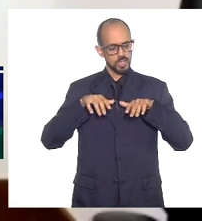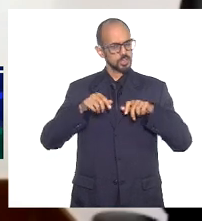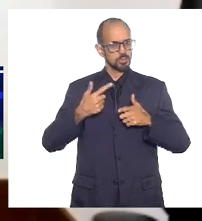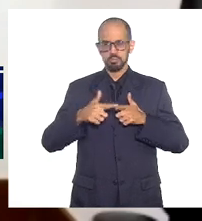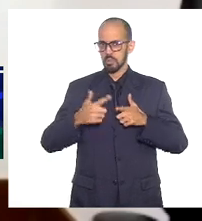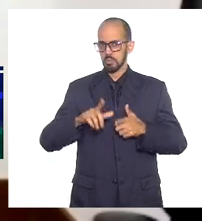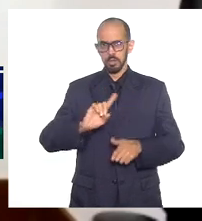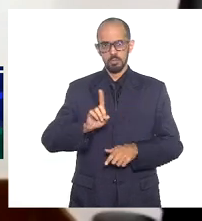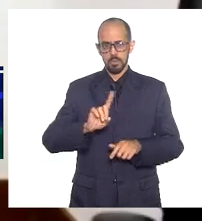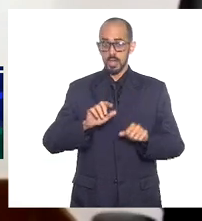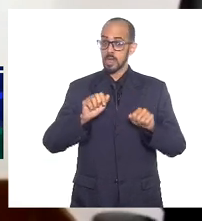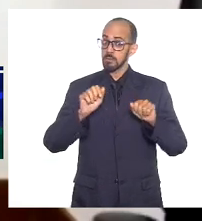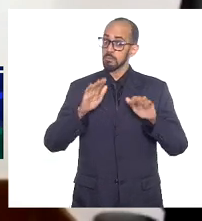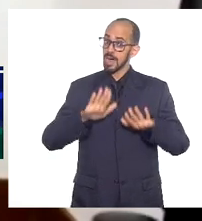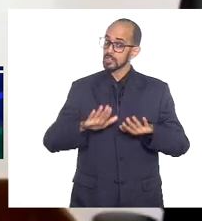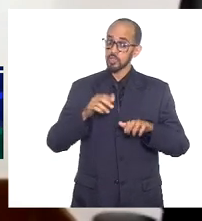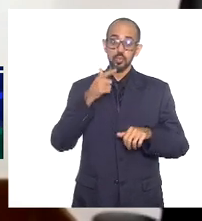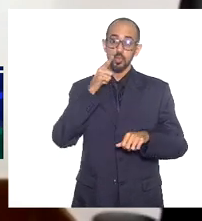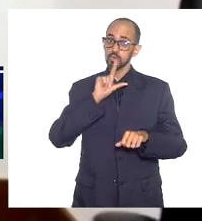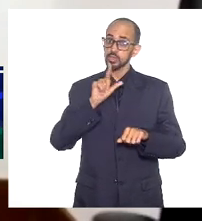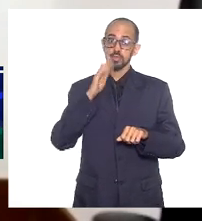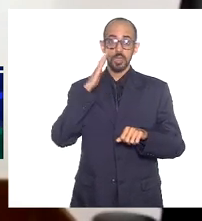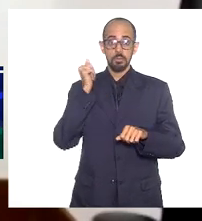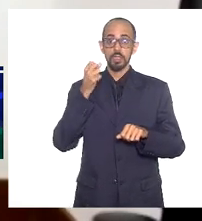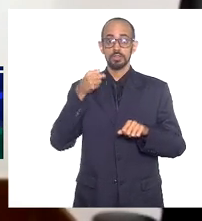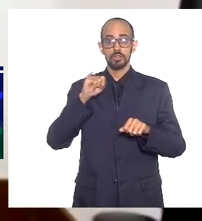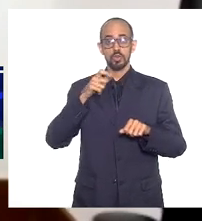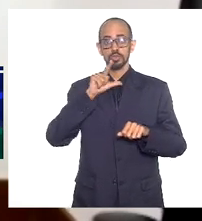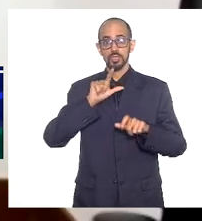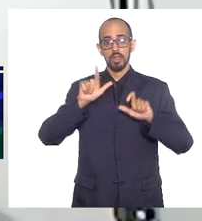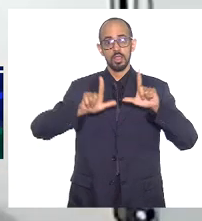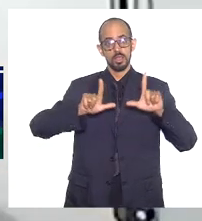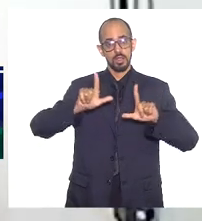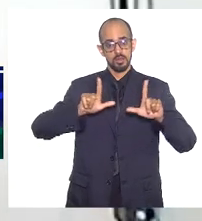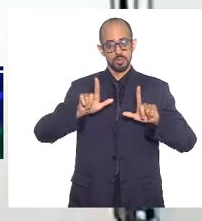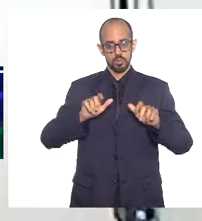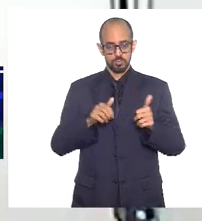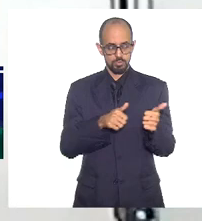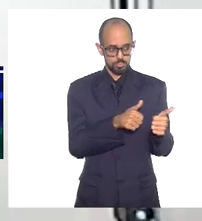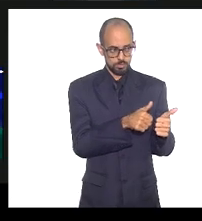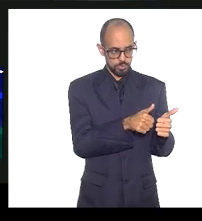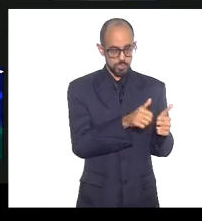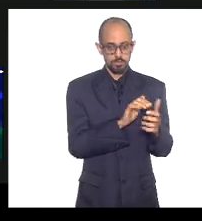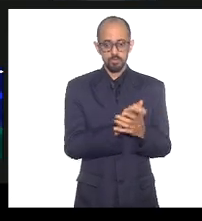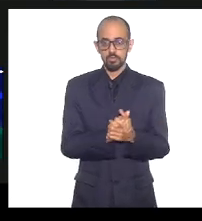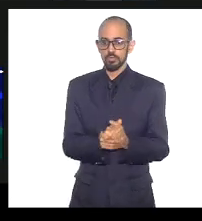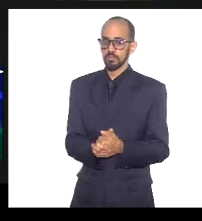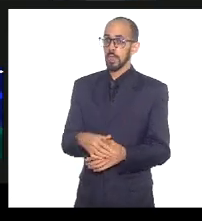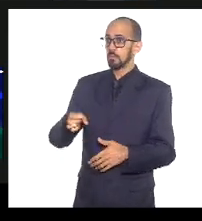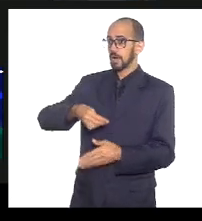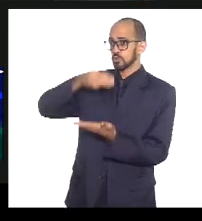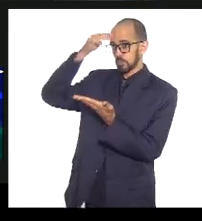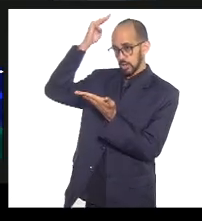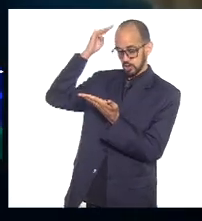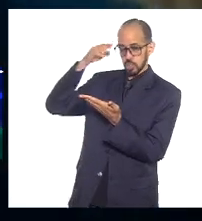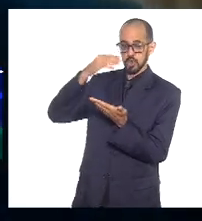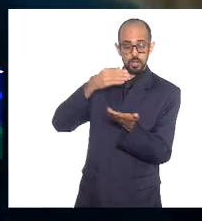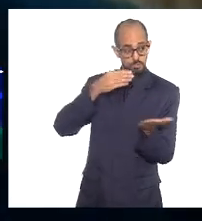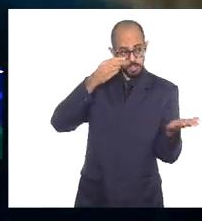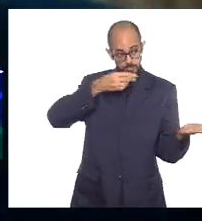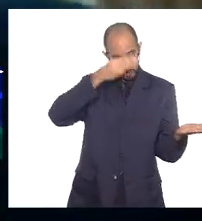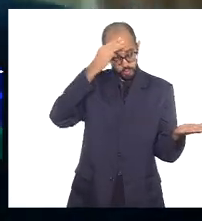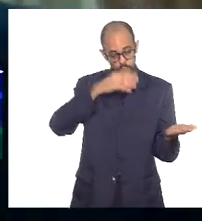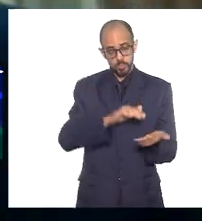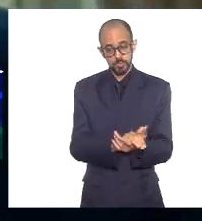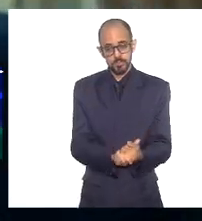televisada, não dá para garantir, está ok? Perfeito, presidente. Presidente. Deputado Márcio Pacheco. é só para corroborar a palavra